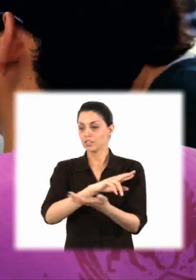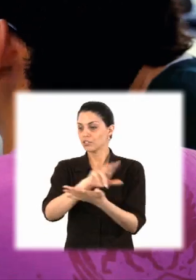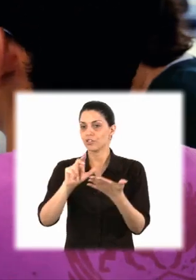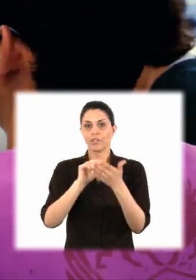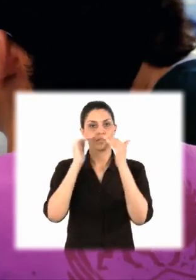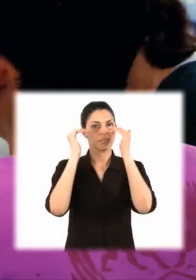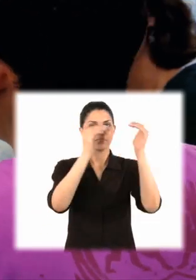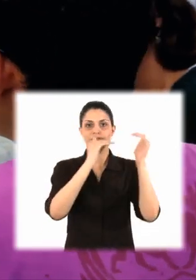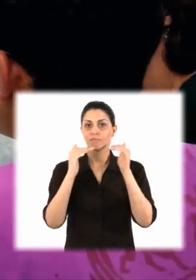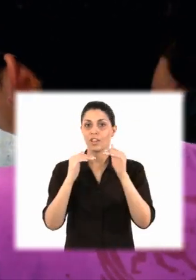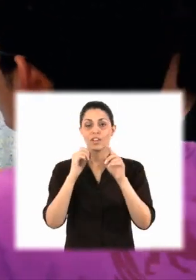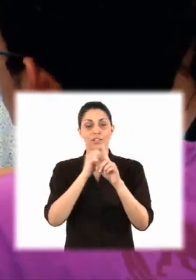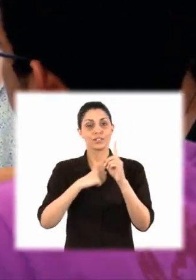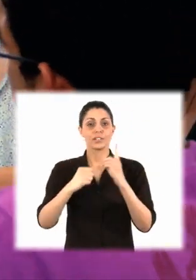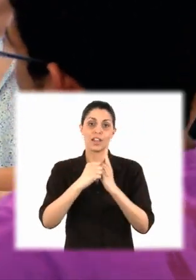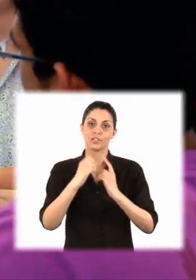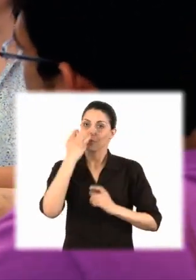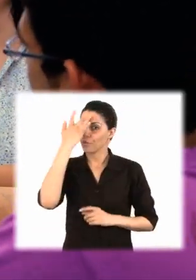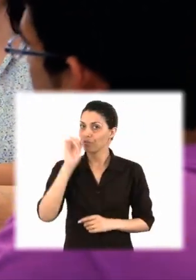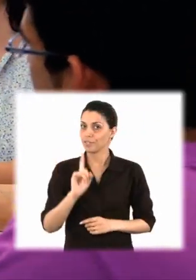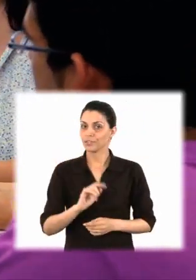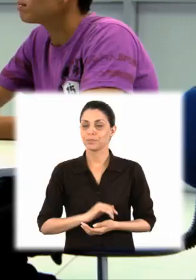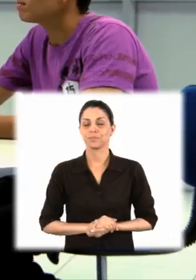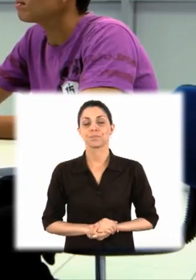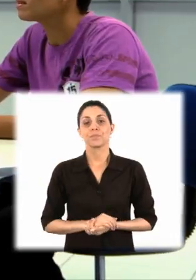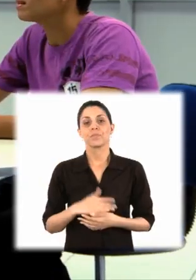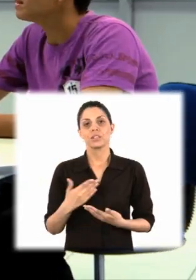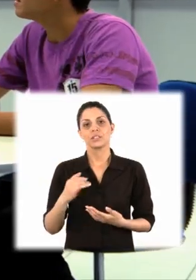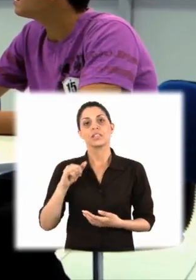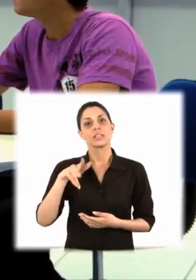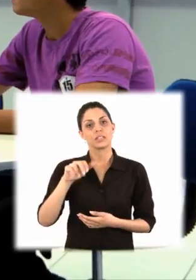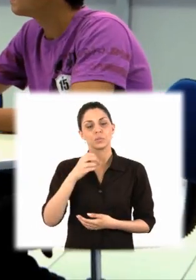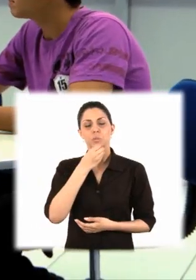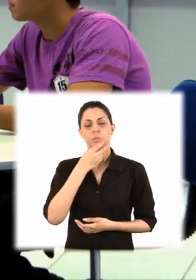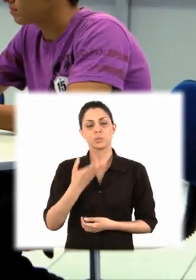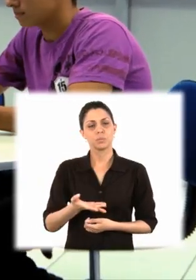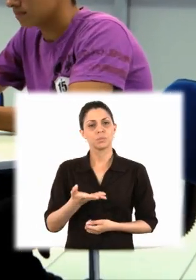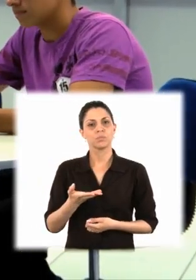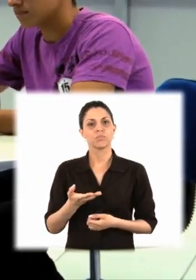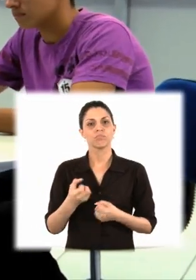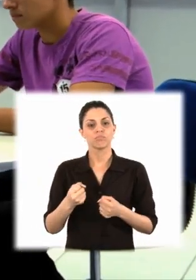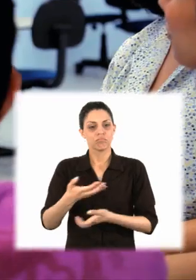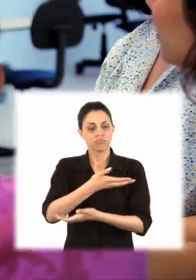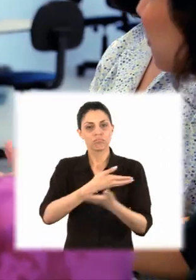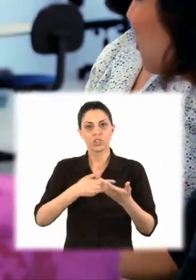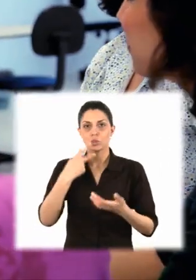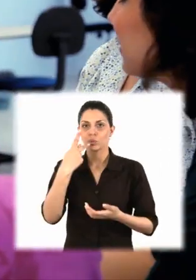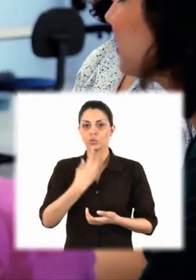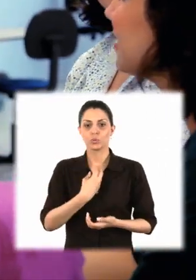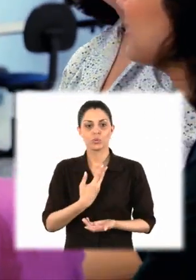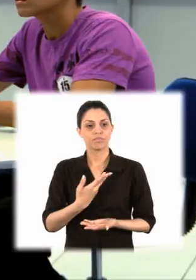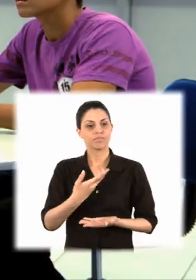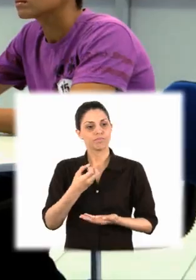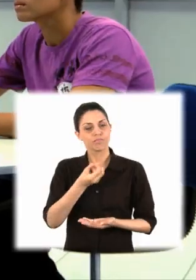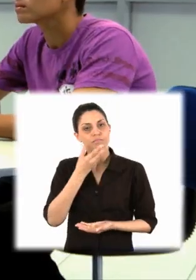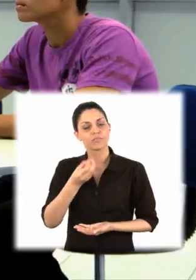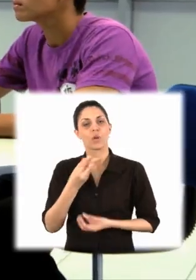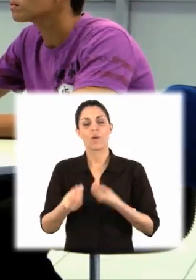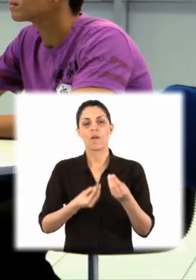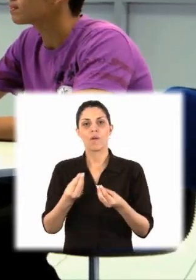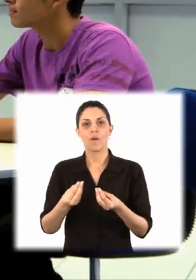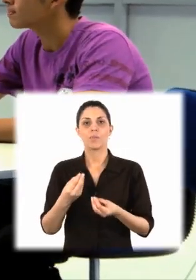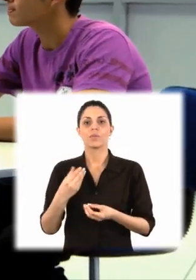saber viver numa comunidade? Sim, e que não é fácil. Inácio, é muito bom a gente poder contar com a sua presença nessa